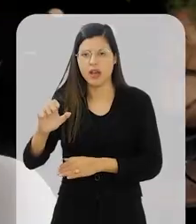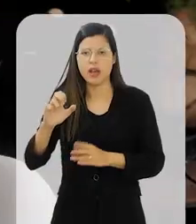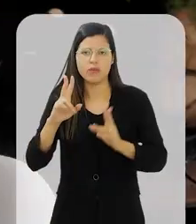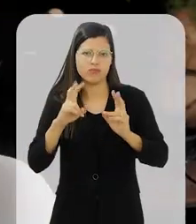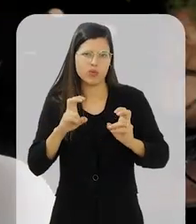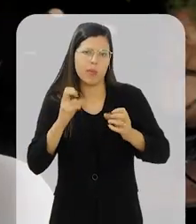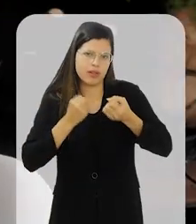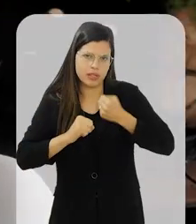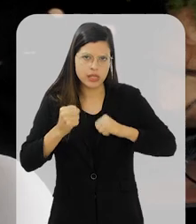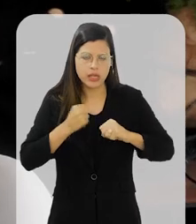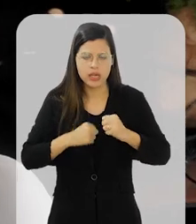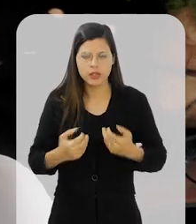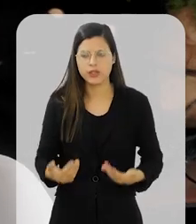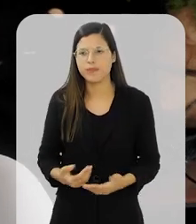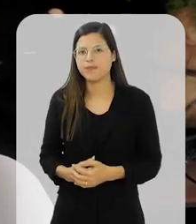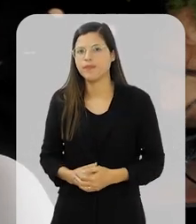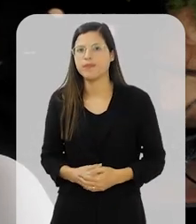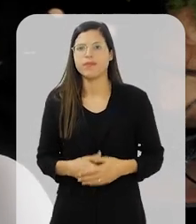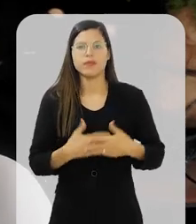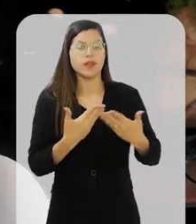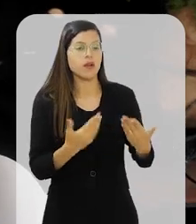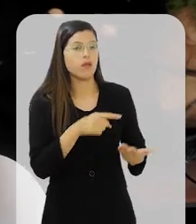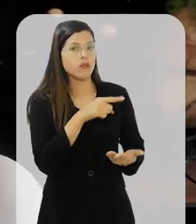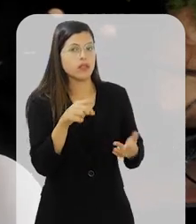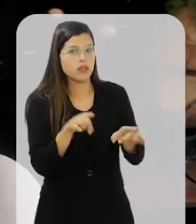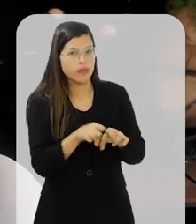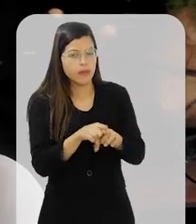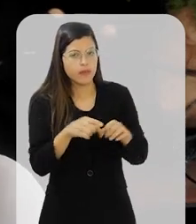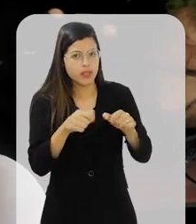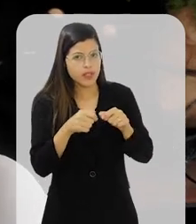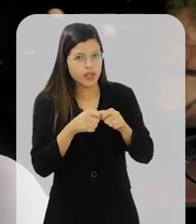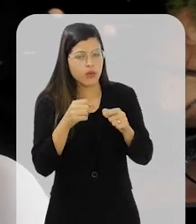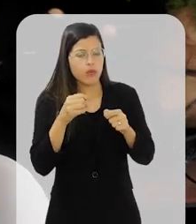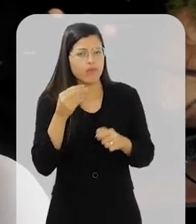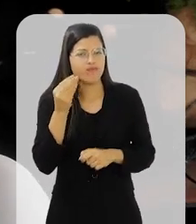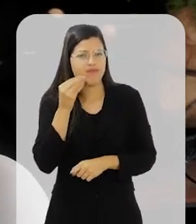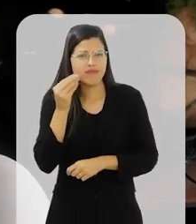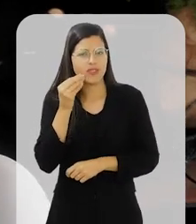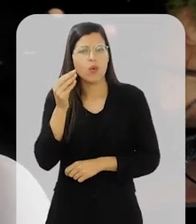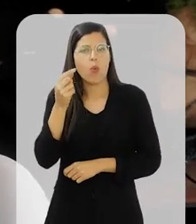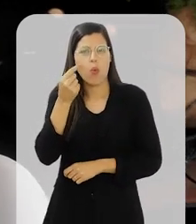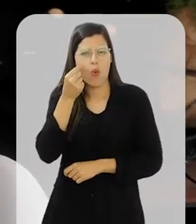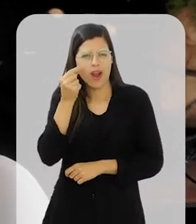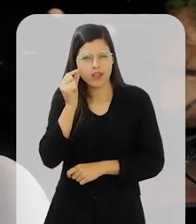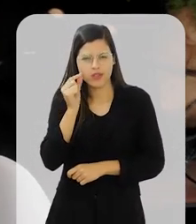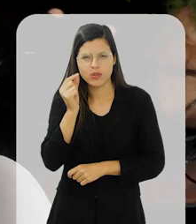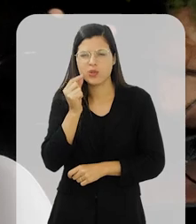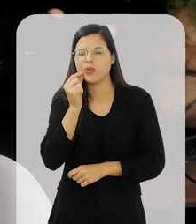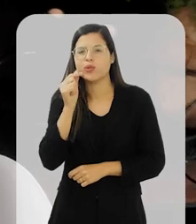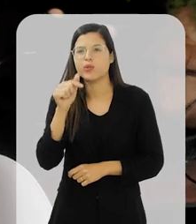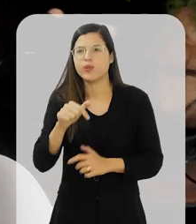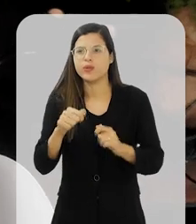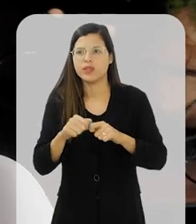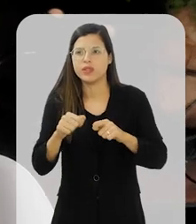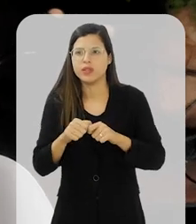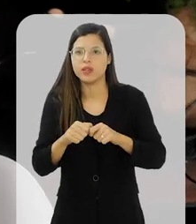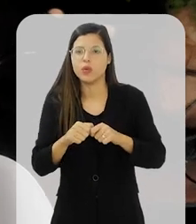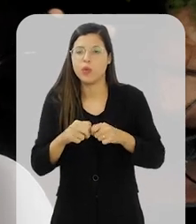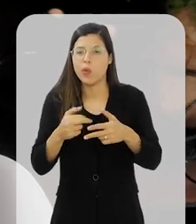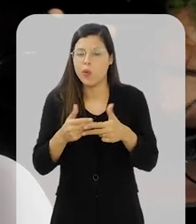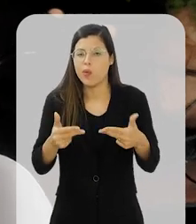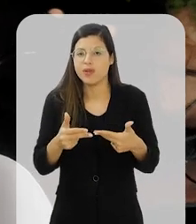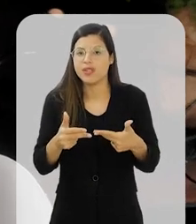isso, né? Bom, vocês também fizeram testes com os ratinhos, né? Submetendo os animais aí a situações que